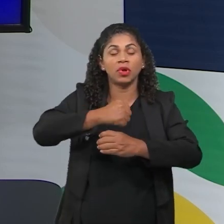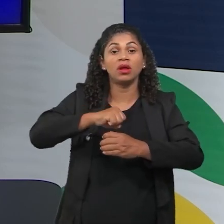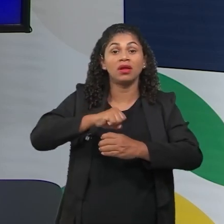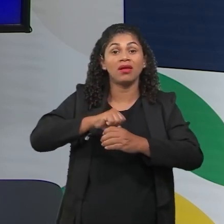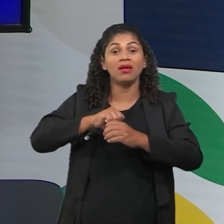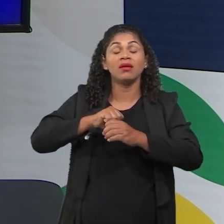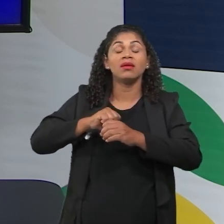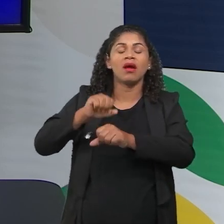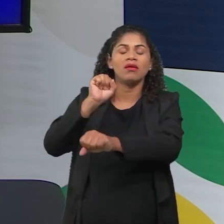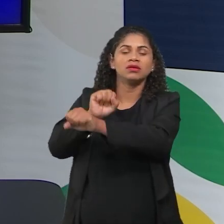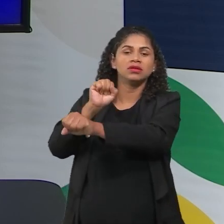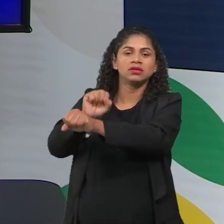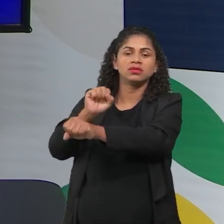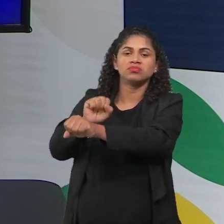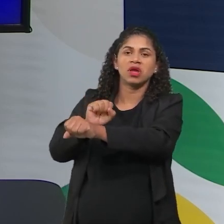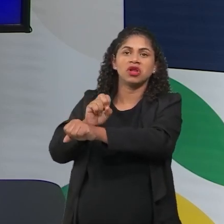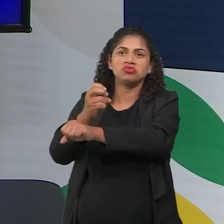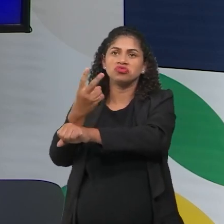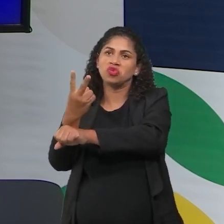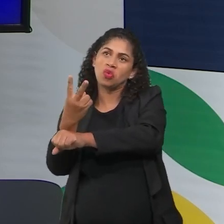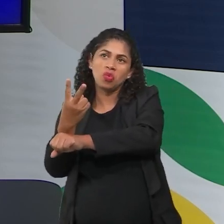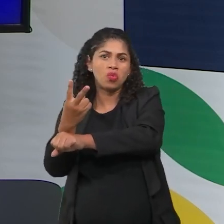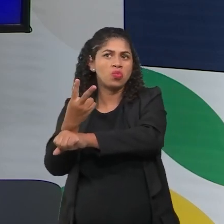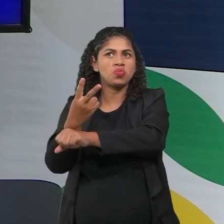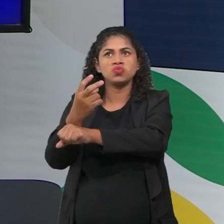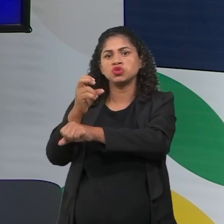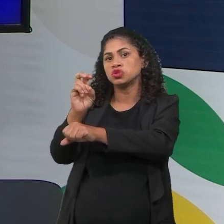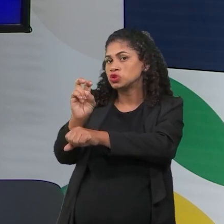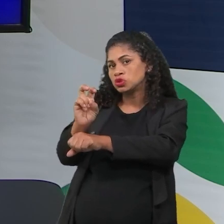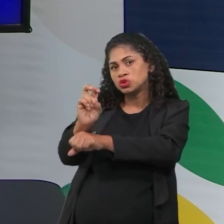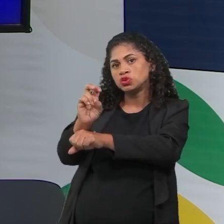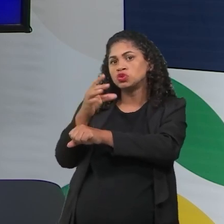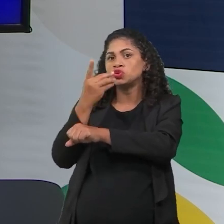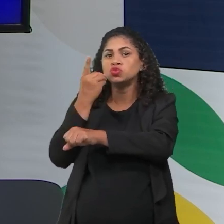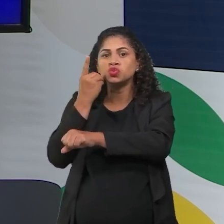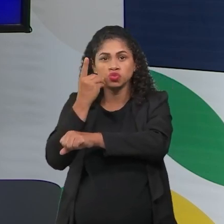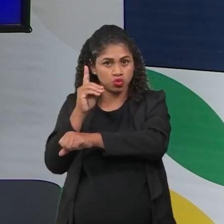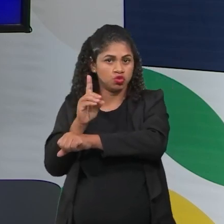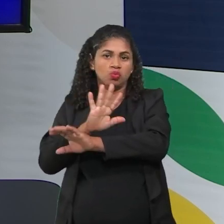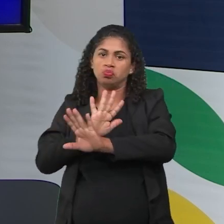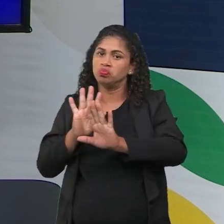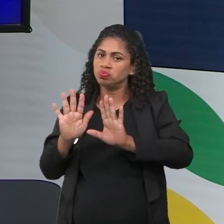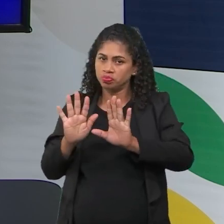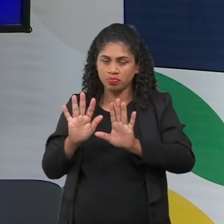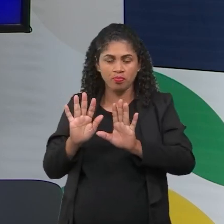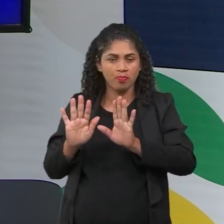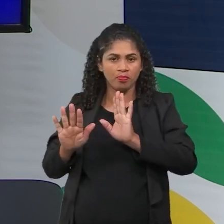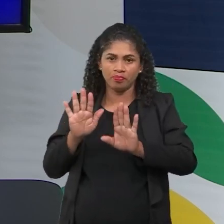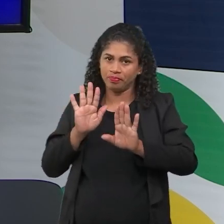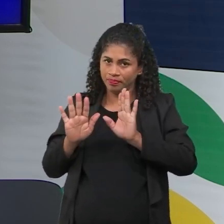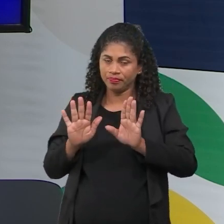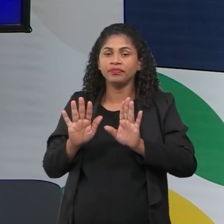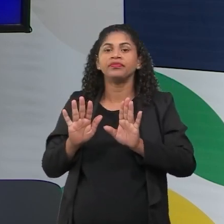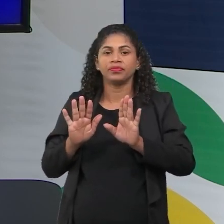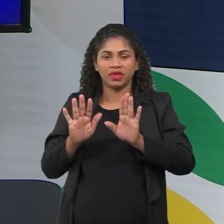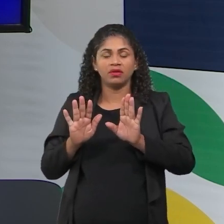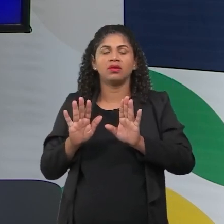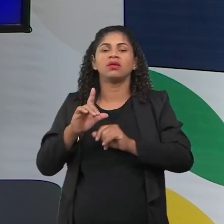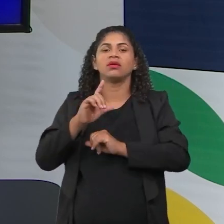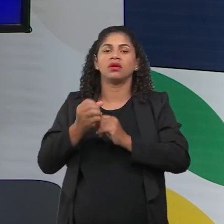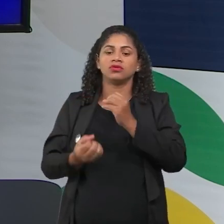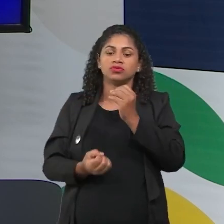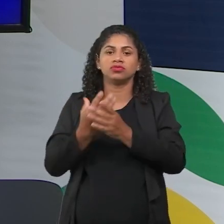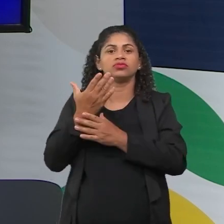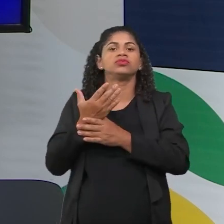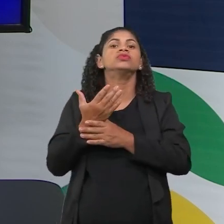a 5 dias. Né? E depois desse tempo, eles vão ter ali uma bebida, né, que vai ter ali vários nutrientes e também vai ter um